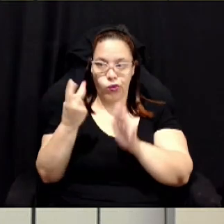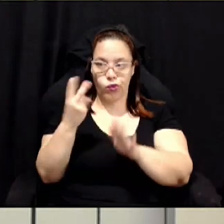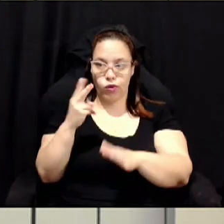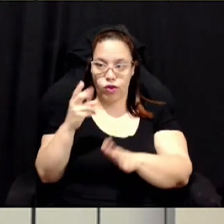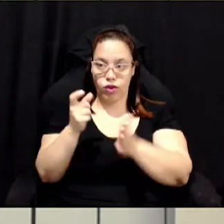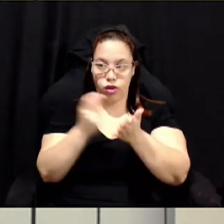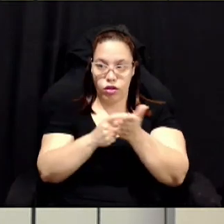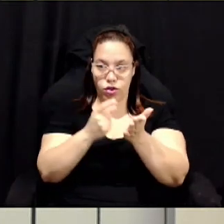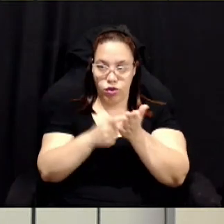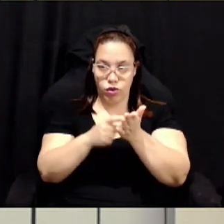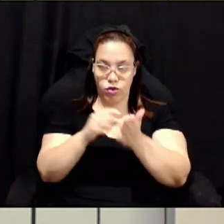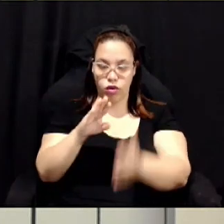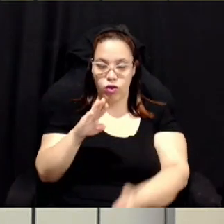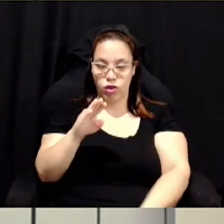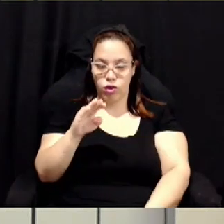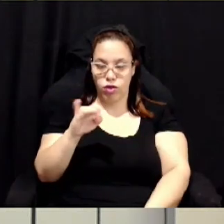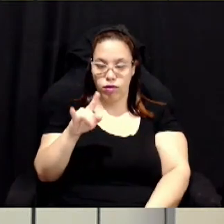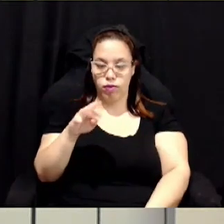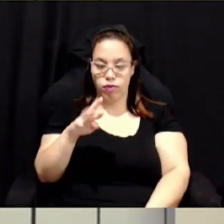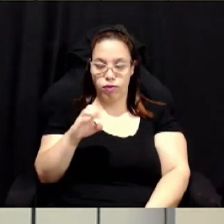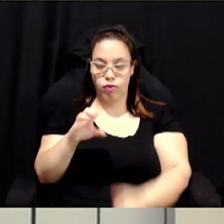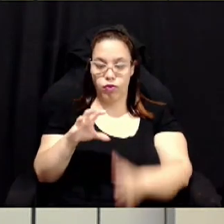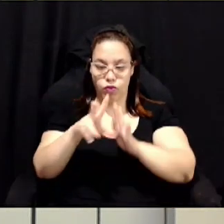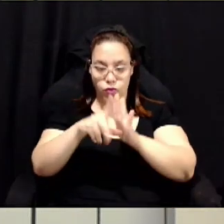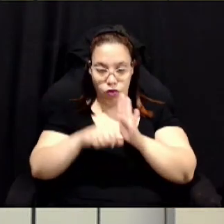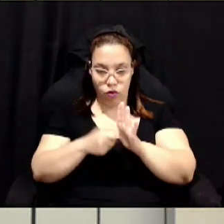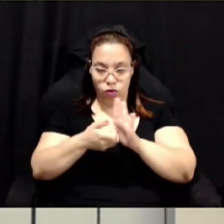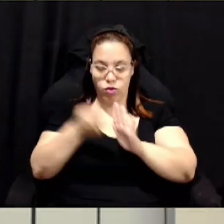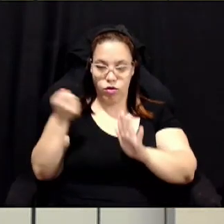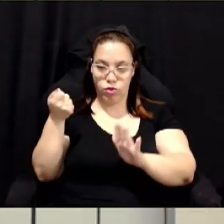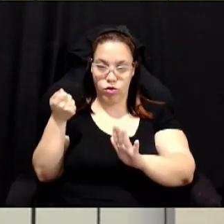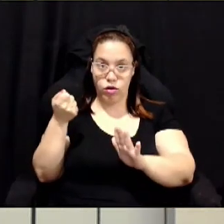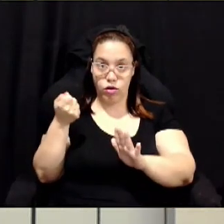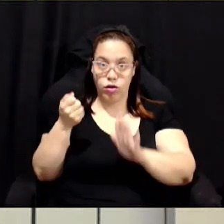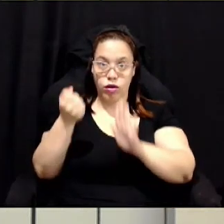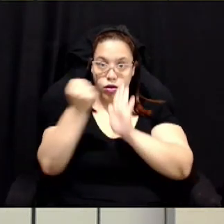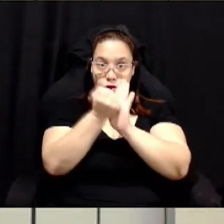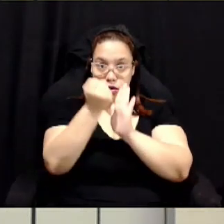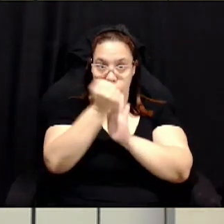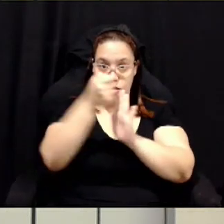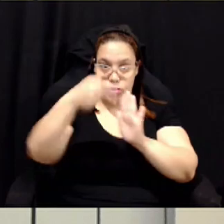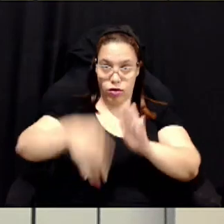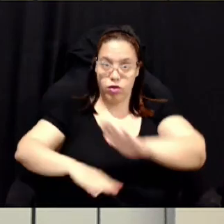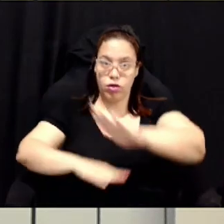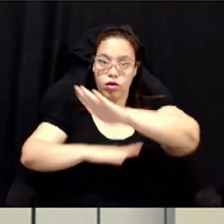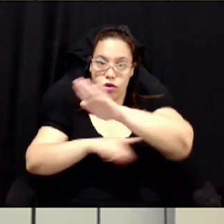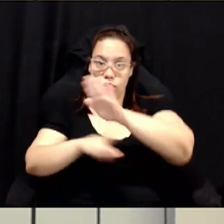bilhete único em casos de roubo ou furto, foi protocolado aqui na Câmara de Campinas.